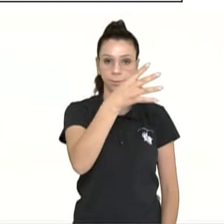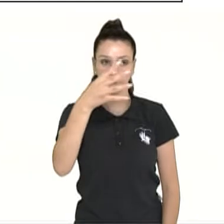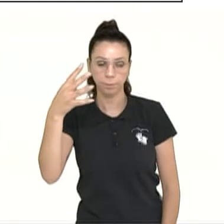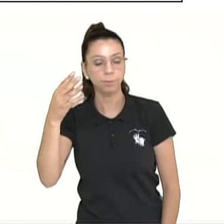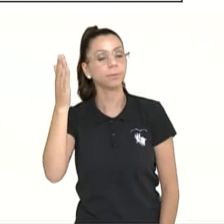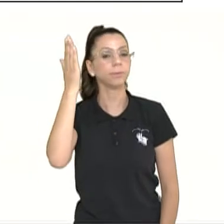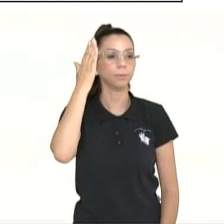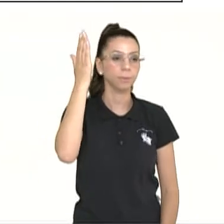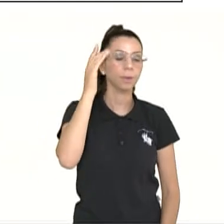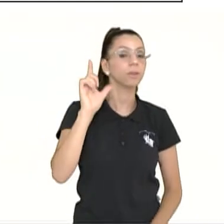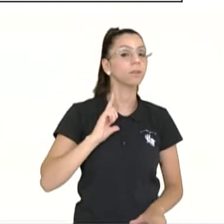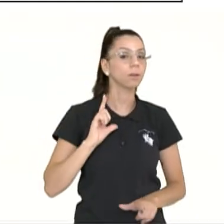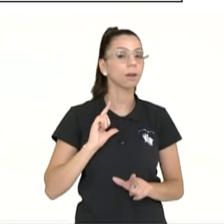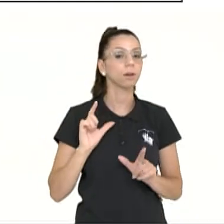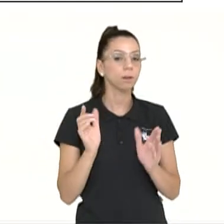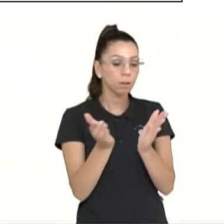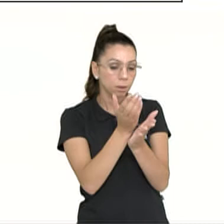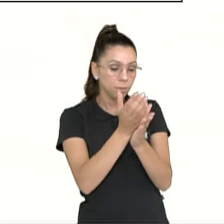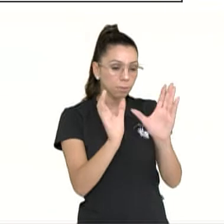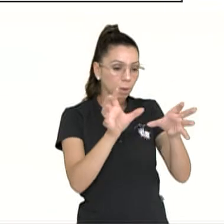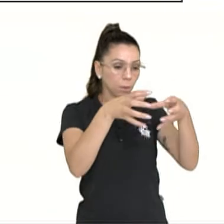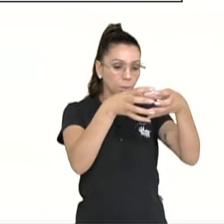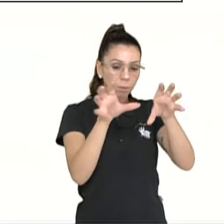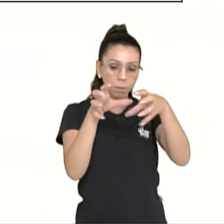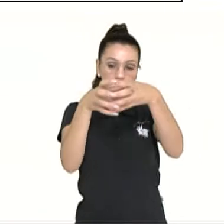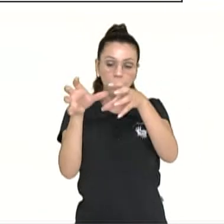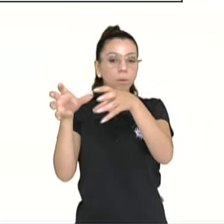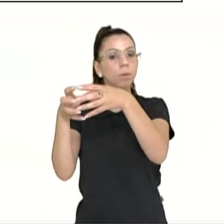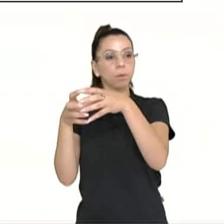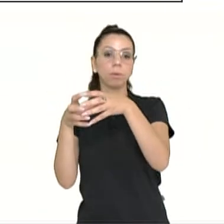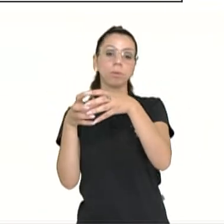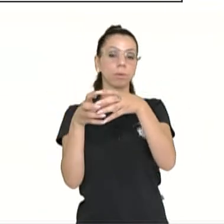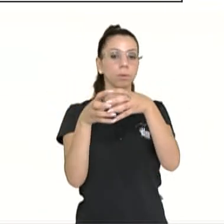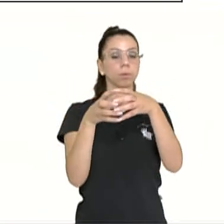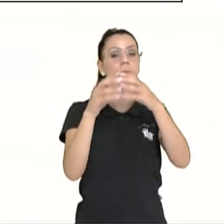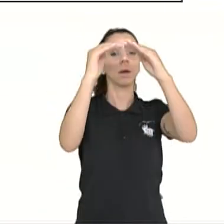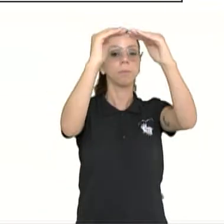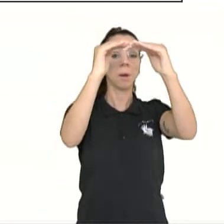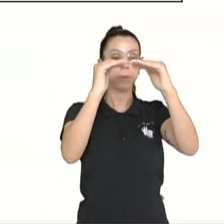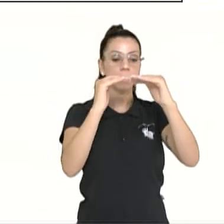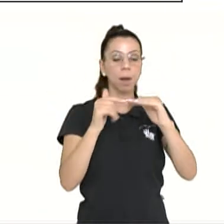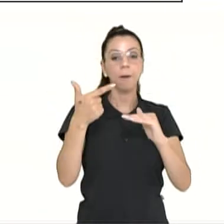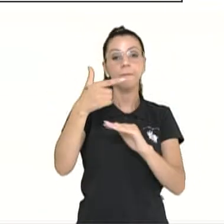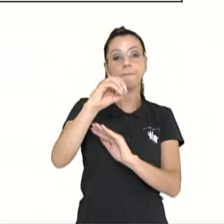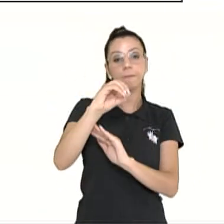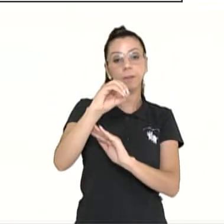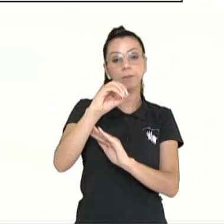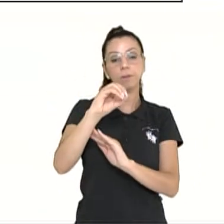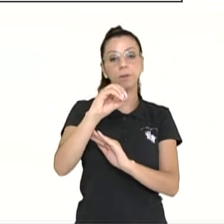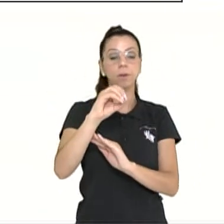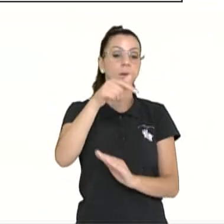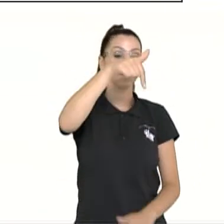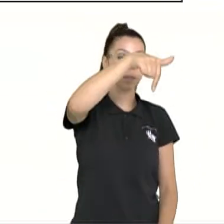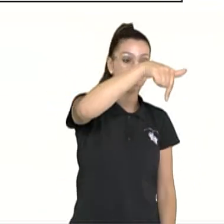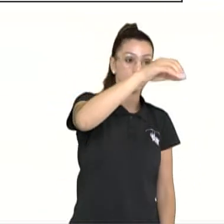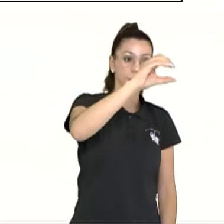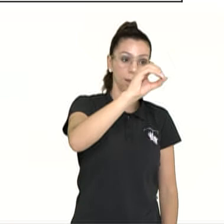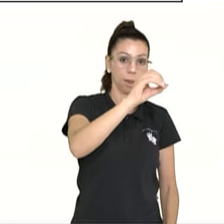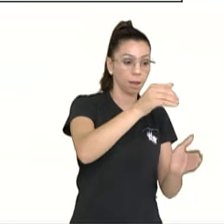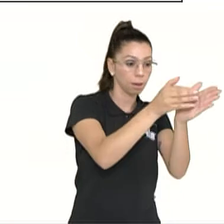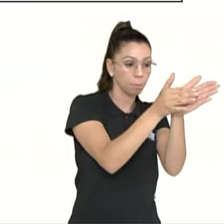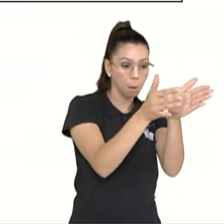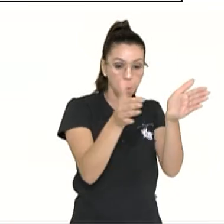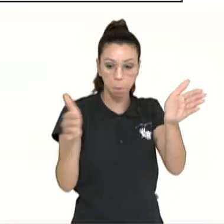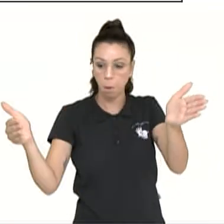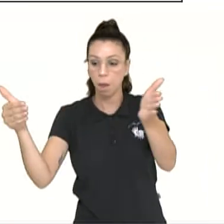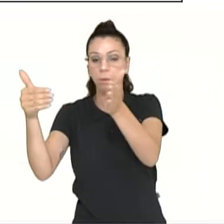já por classes. Lembra que anteriormente vocês fizeram esse cálculo para os 20 elementos, do 70 até o 88.